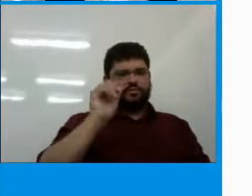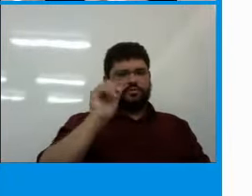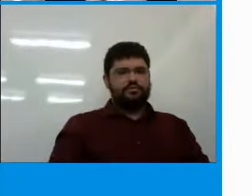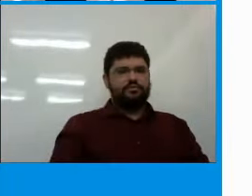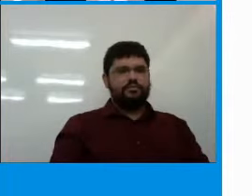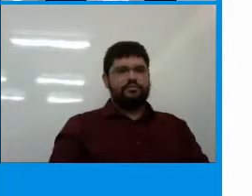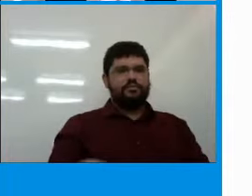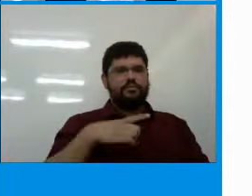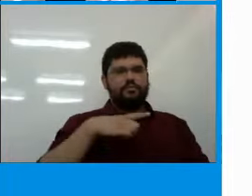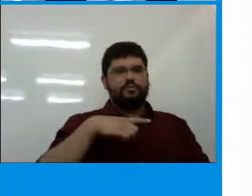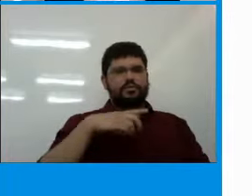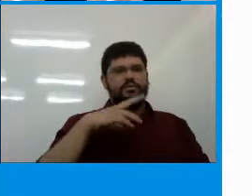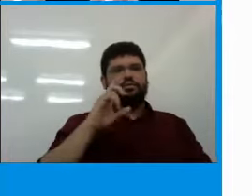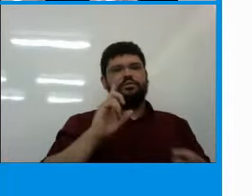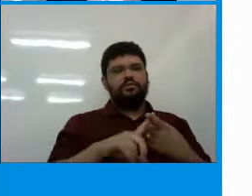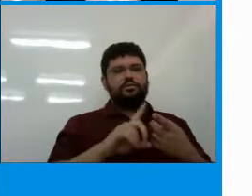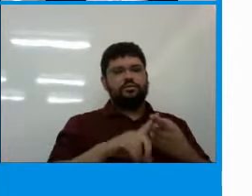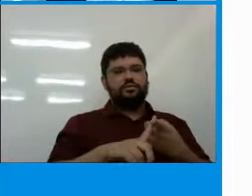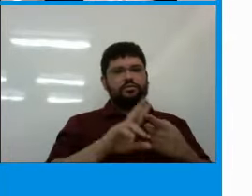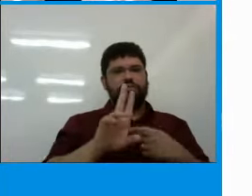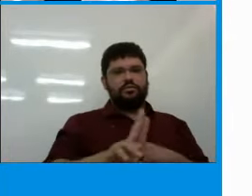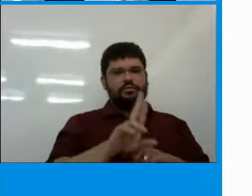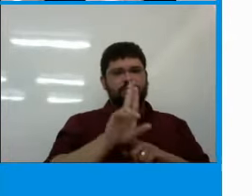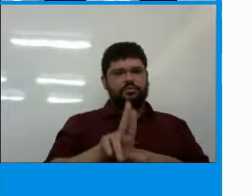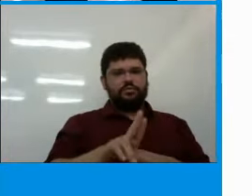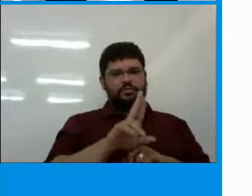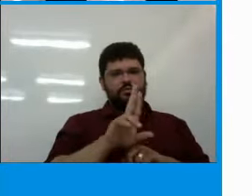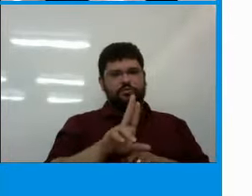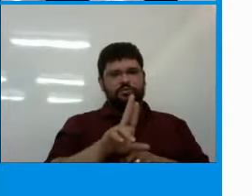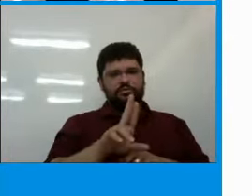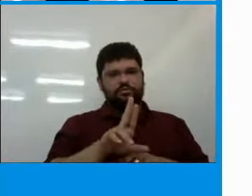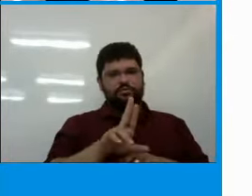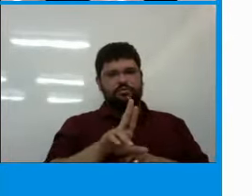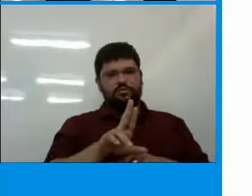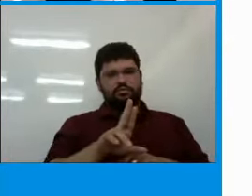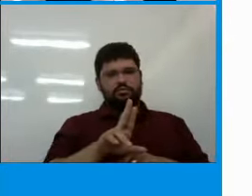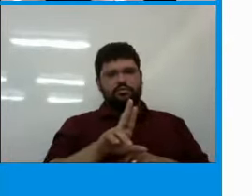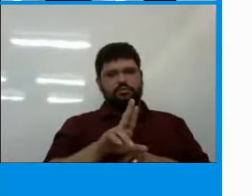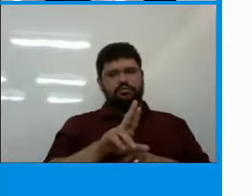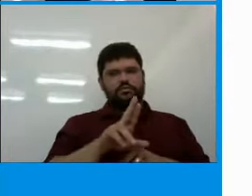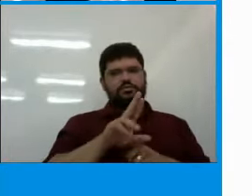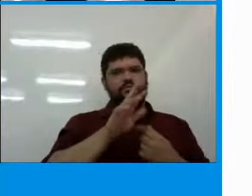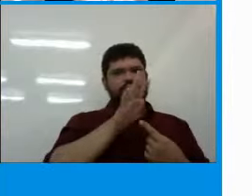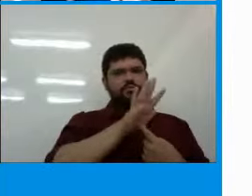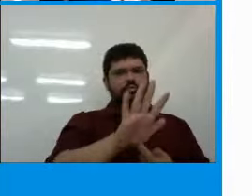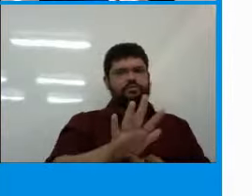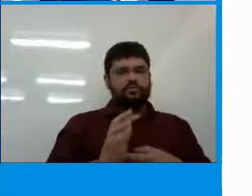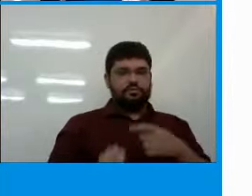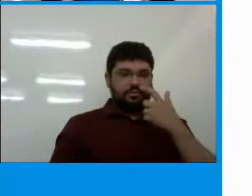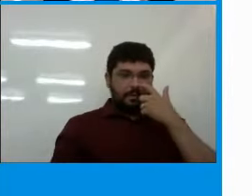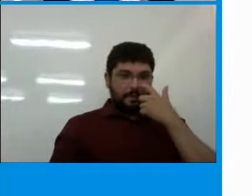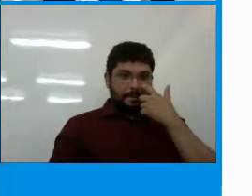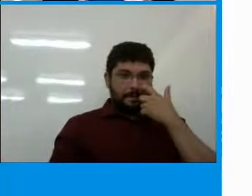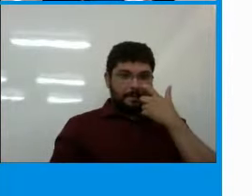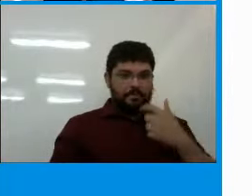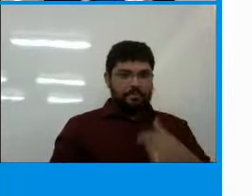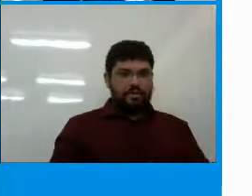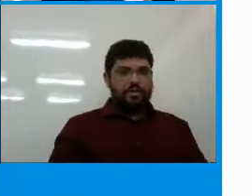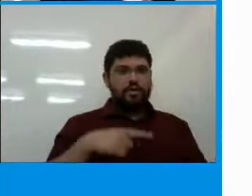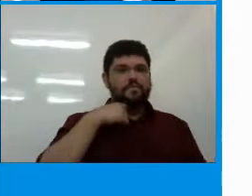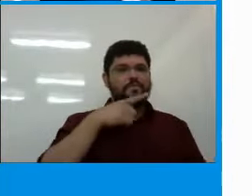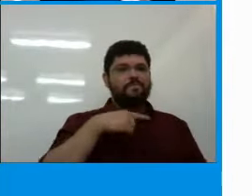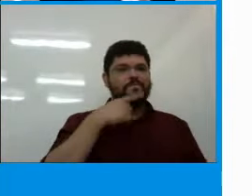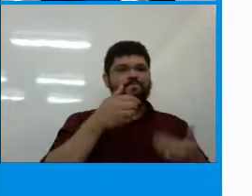ficam disponíveis também para você lá utilizar, né, nas suas apresentações. Infelizmente, eu não estou conseguindo abrir, mas